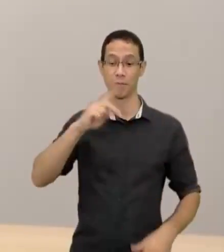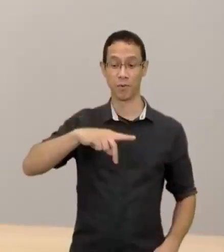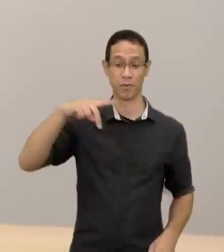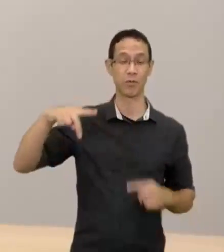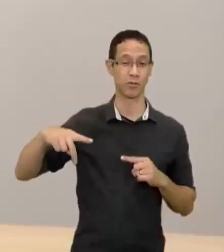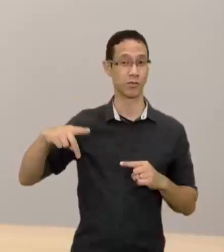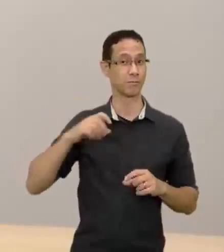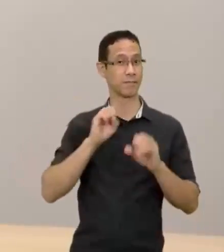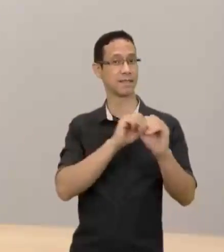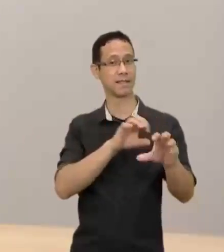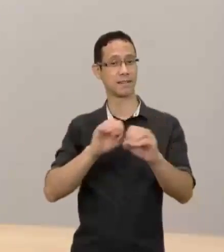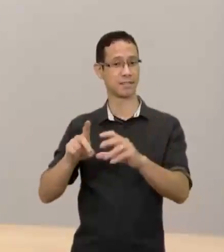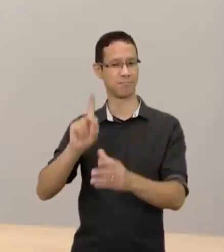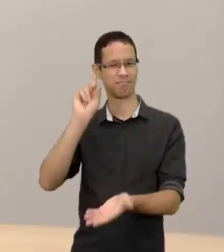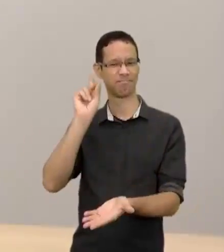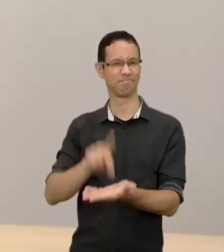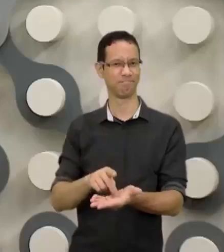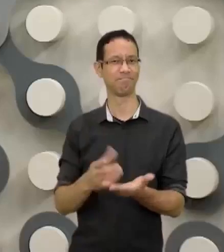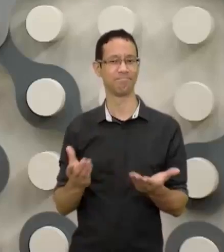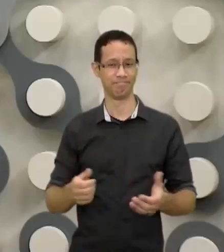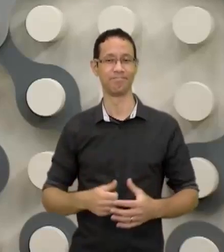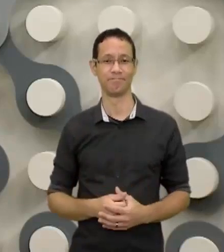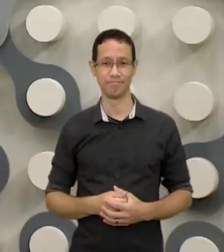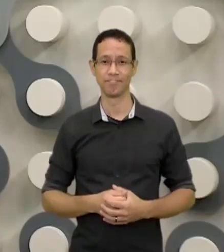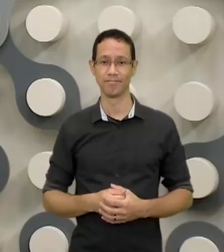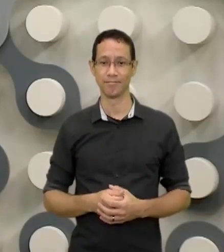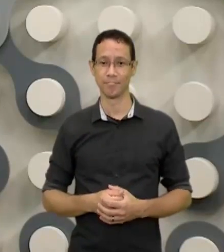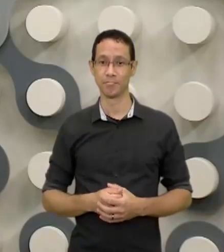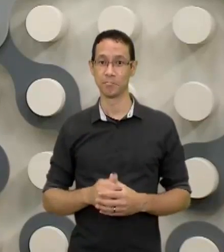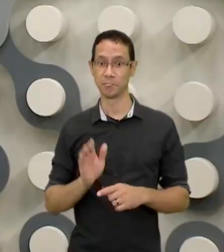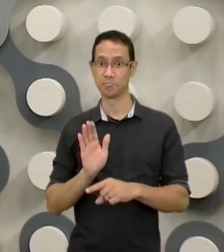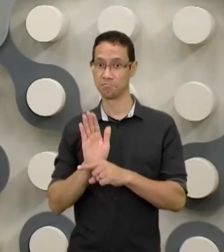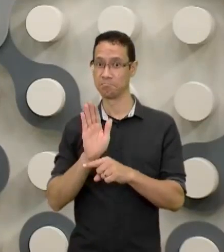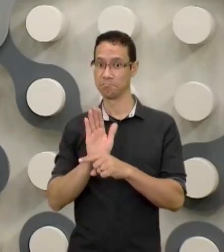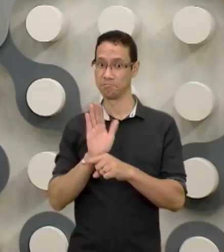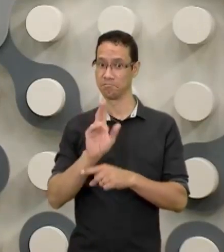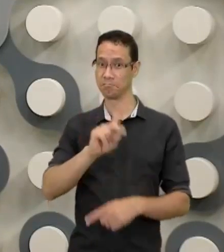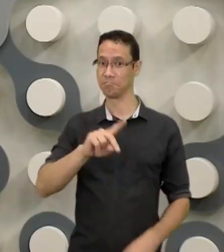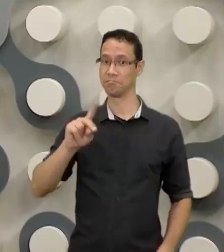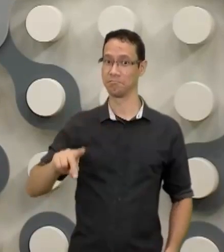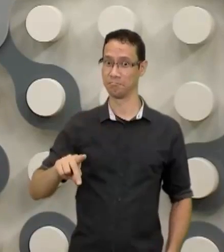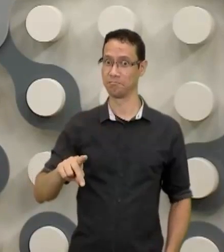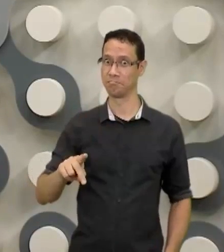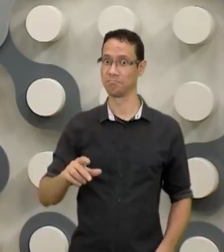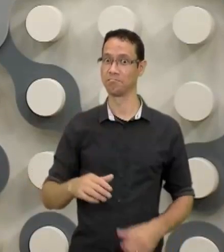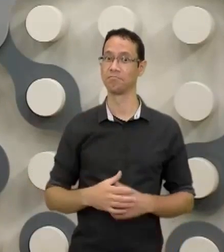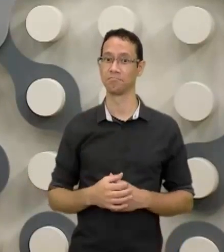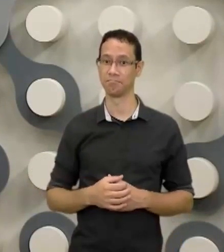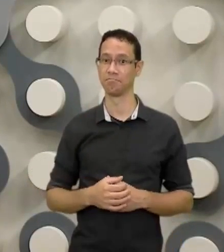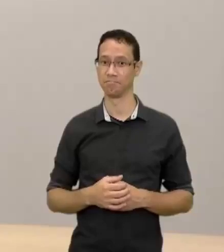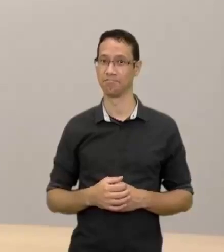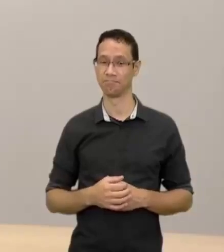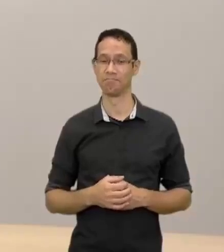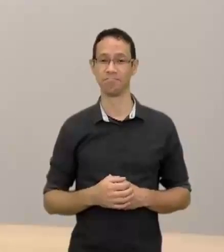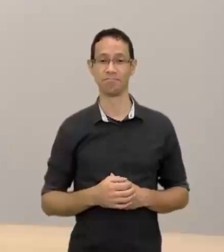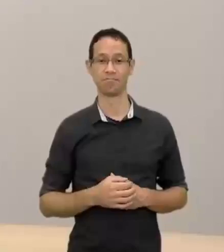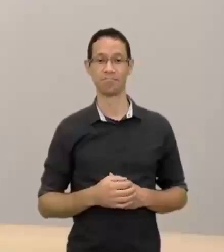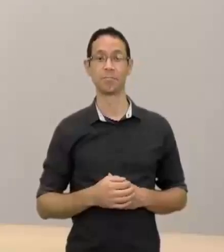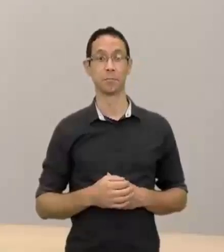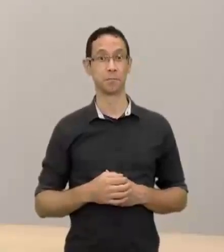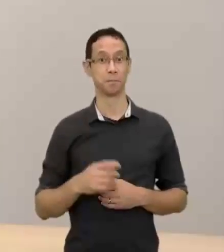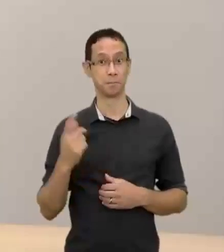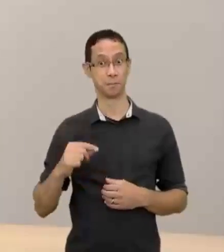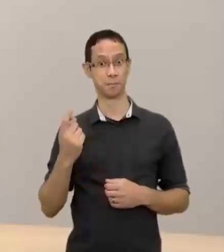professor ensinando realmente. A relação, a gente tem que ter como apoio dos professores, né? Não como substituto. Então. Exatamente. Bora